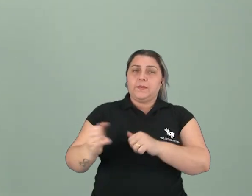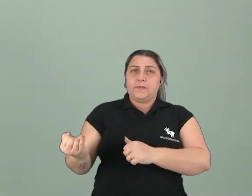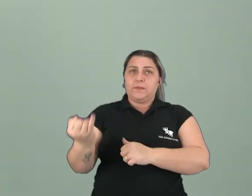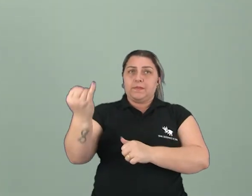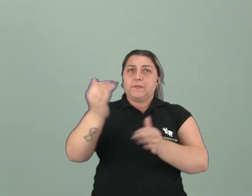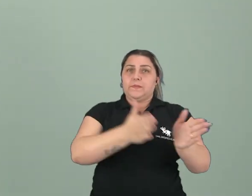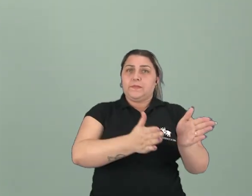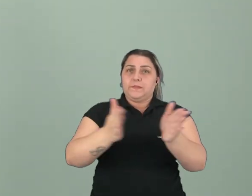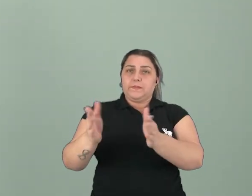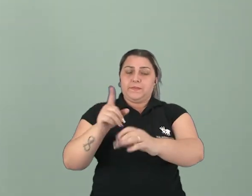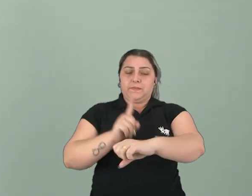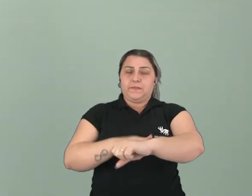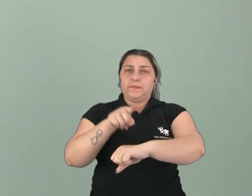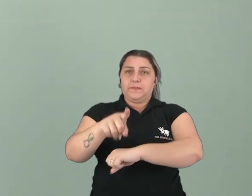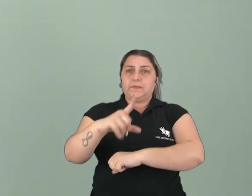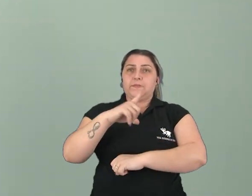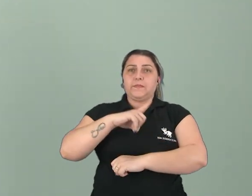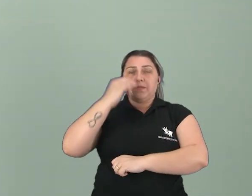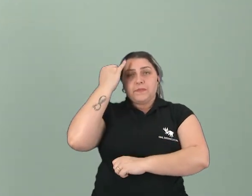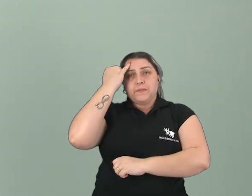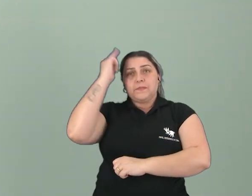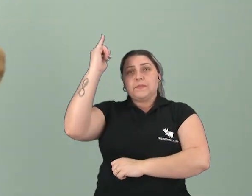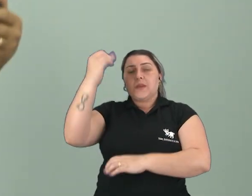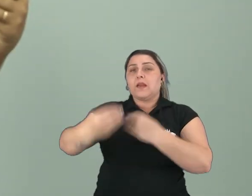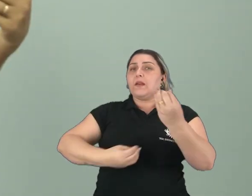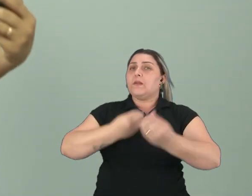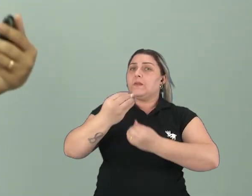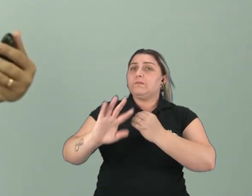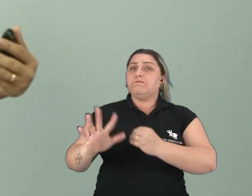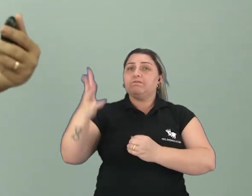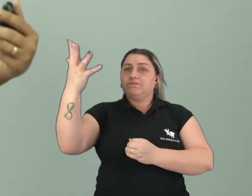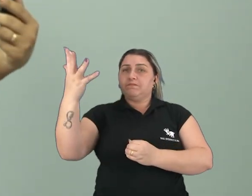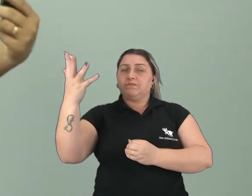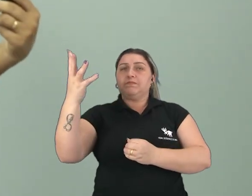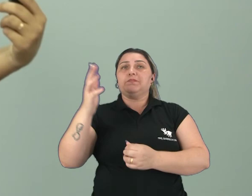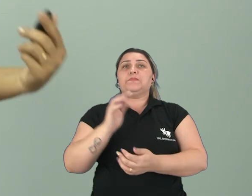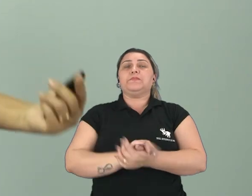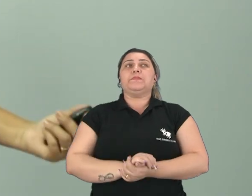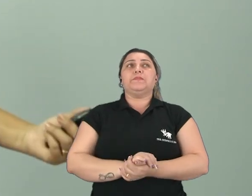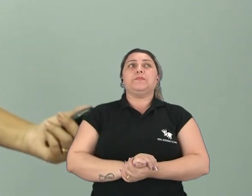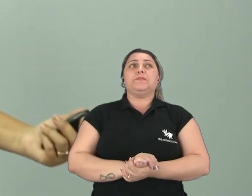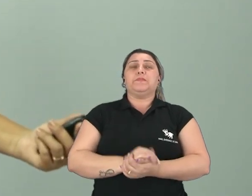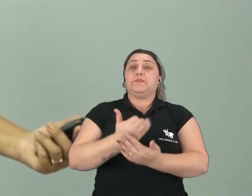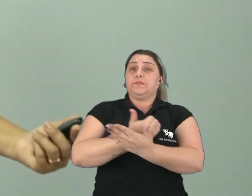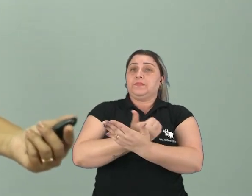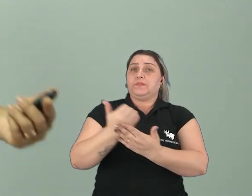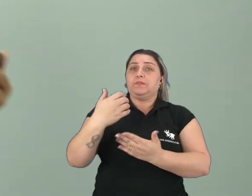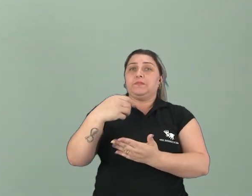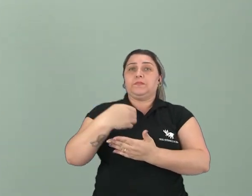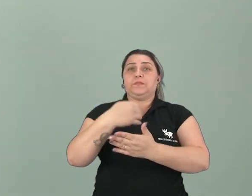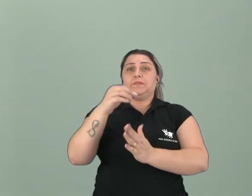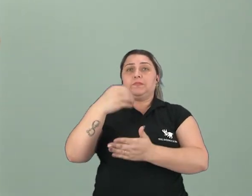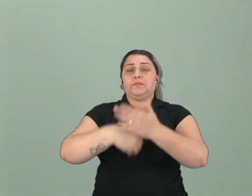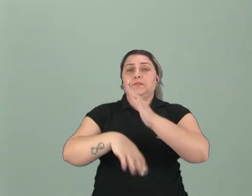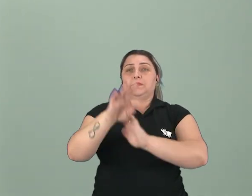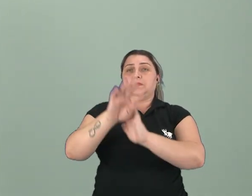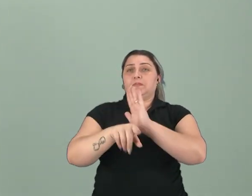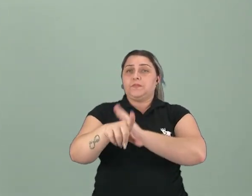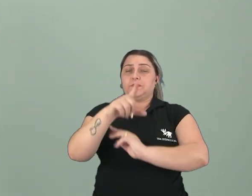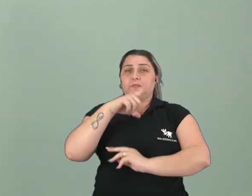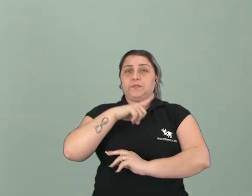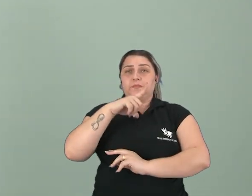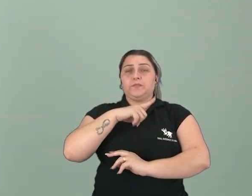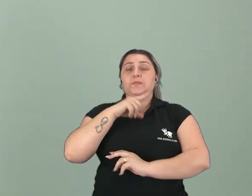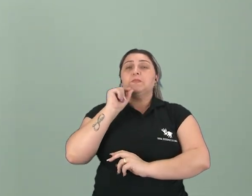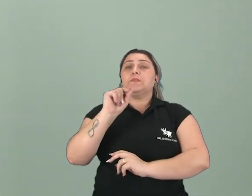essa sequência de tempo para você ter ideia de quando ocorreram as ações no texto, para você ter essa